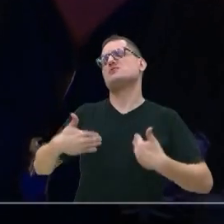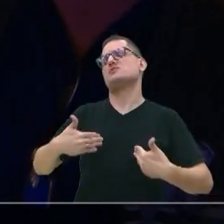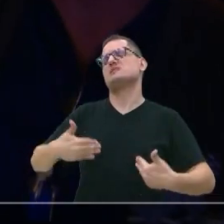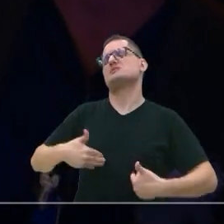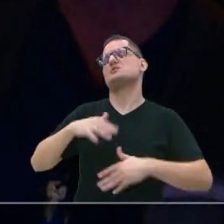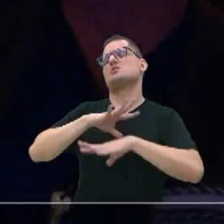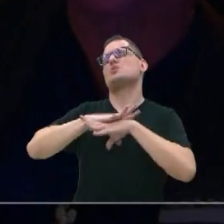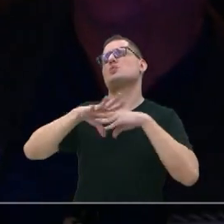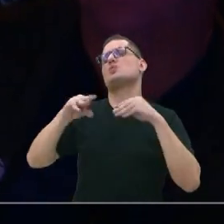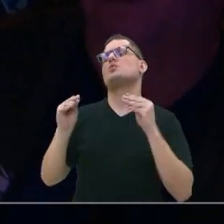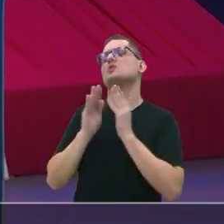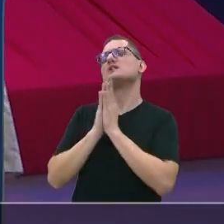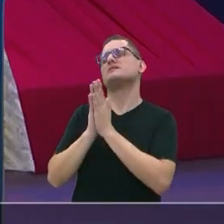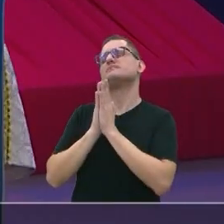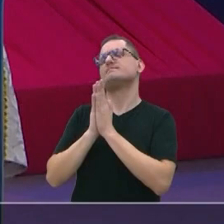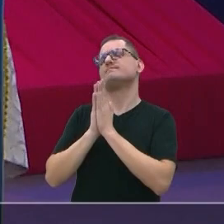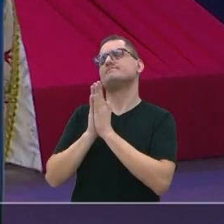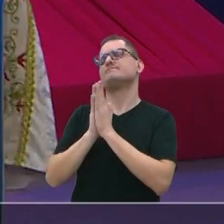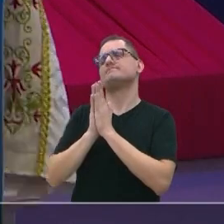físico.